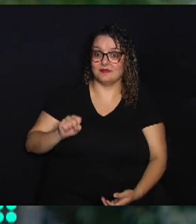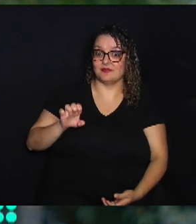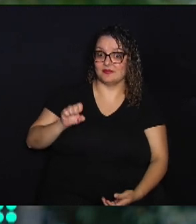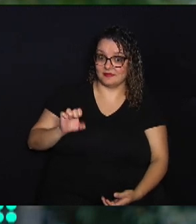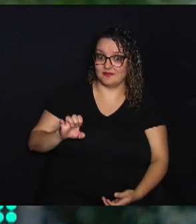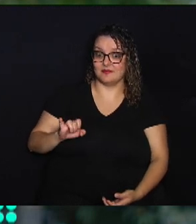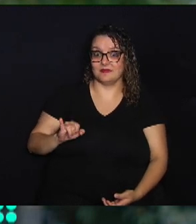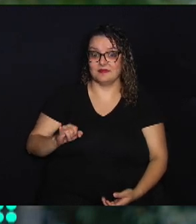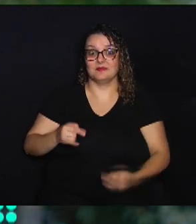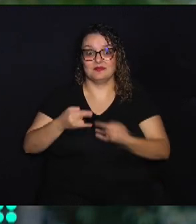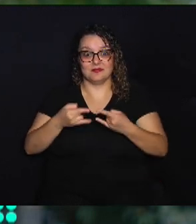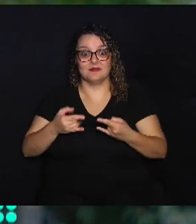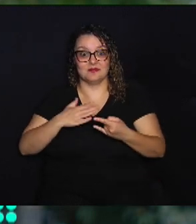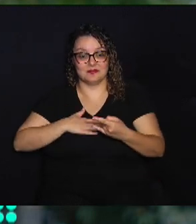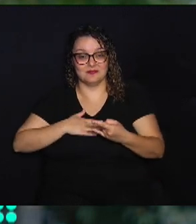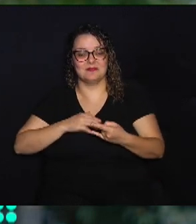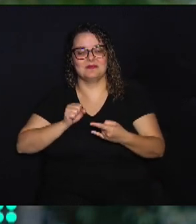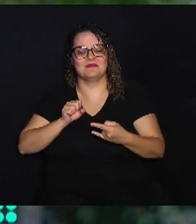no app Meu SESI.